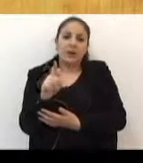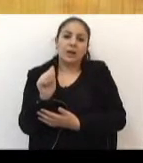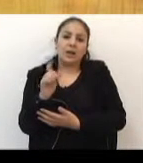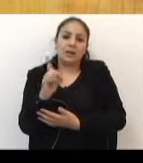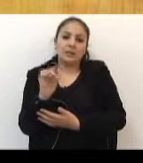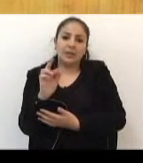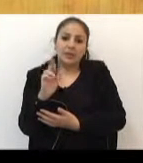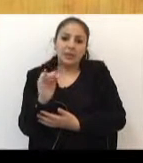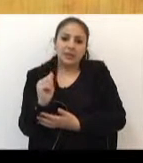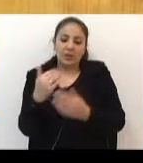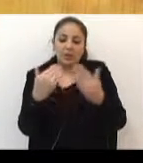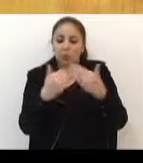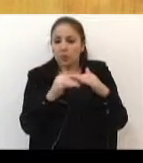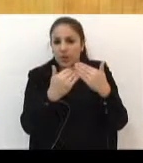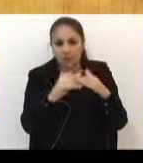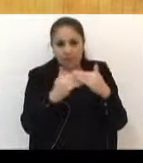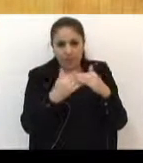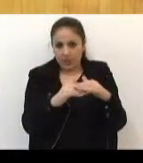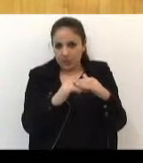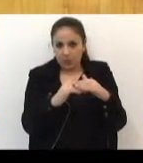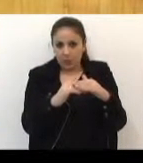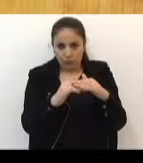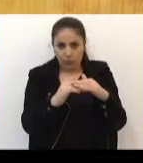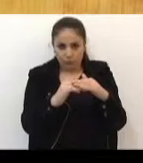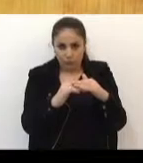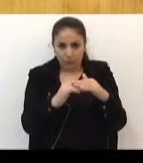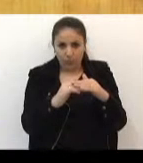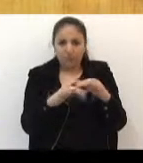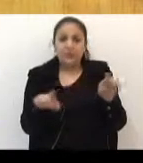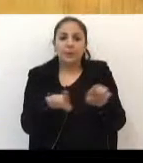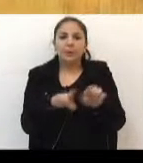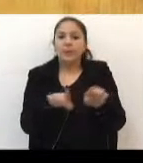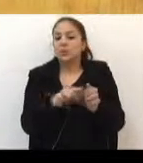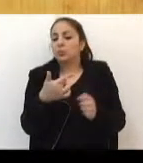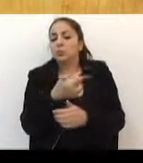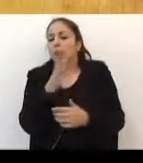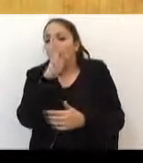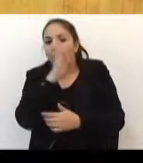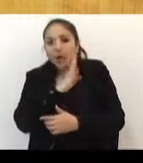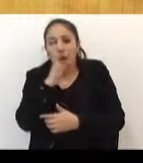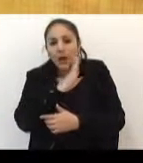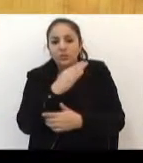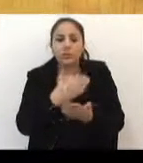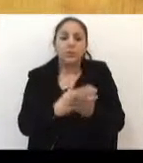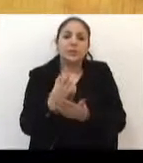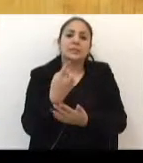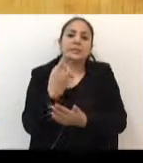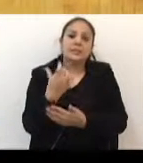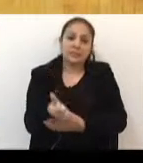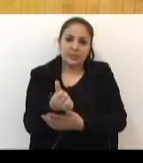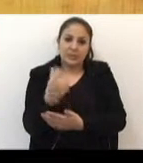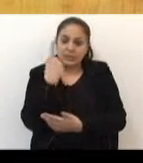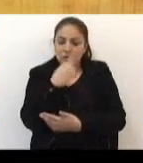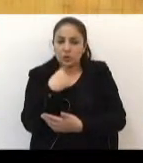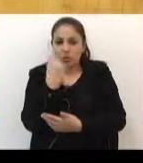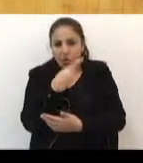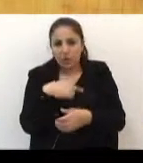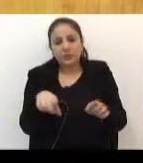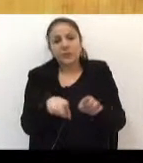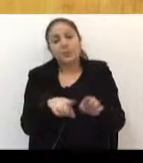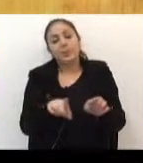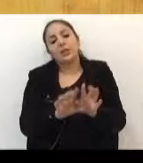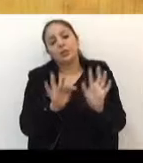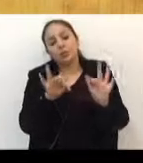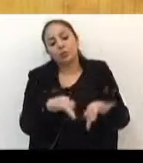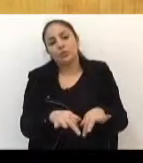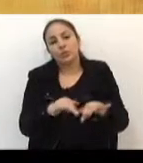Gari, sem cobrança de ingresso, a partir das 16 horas. E no encerrar do show, então, nós estaremos divulgando o